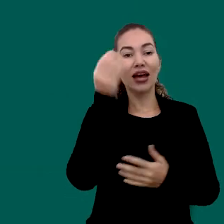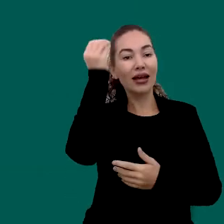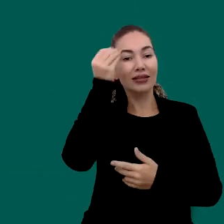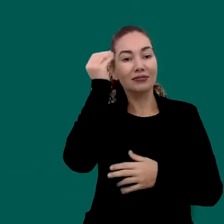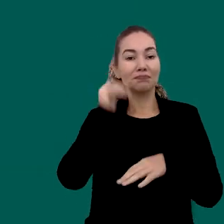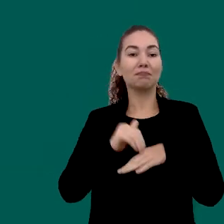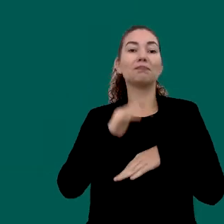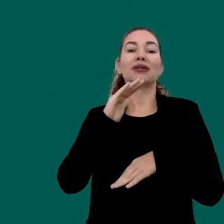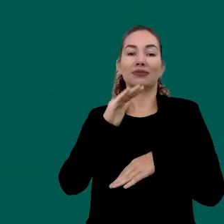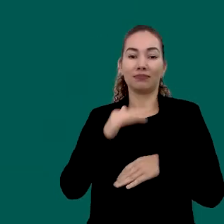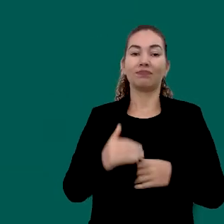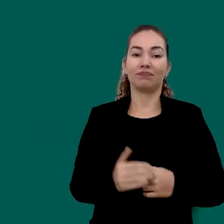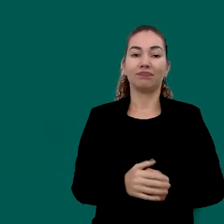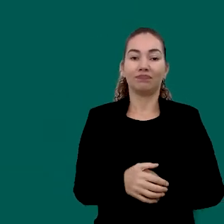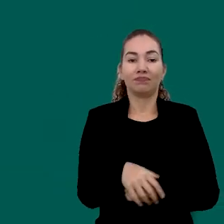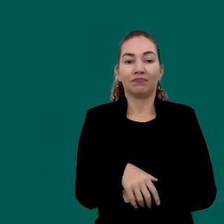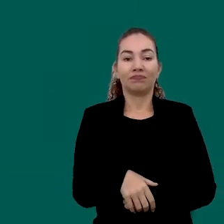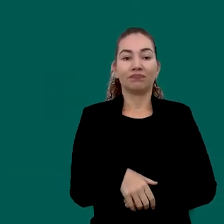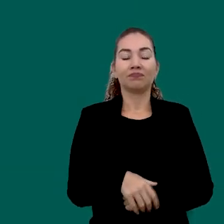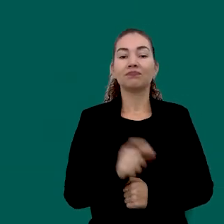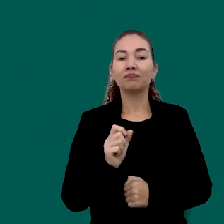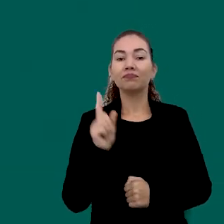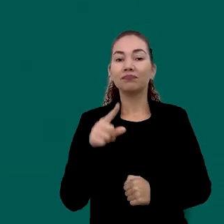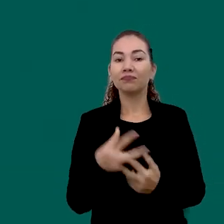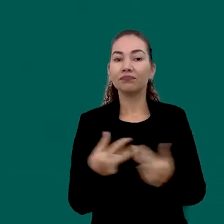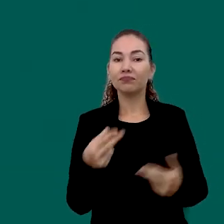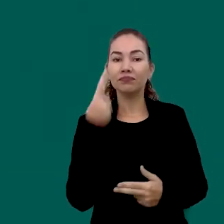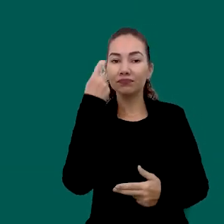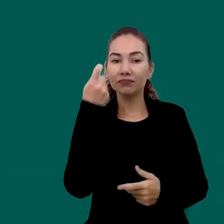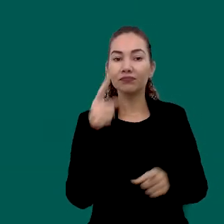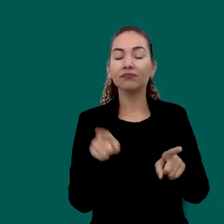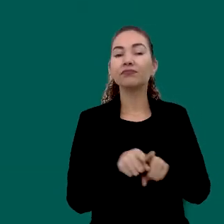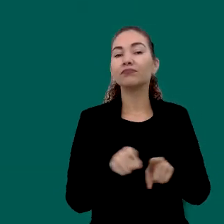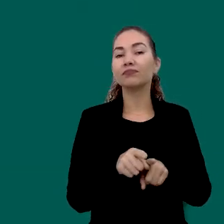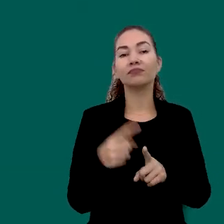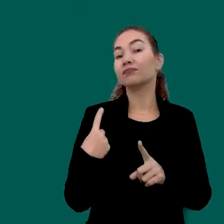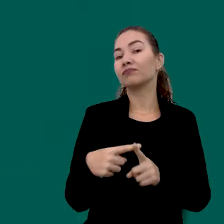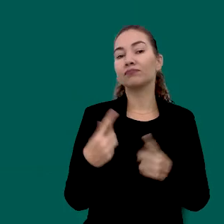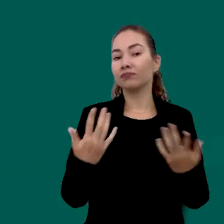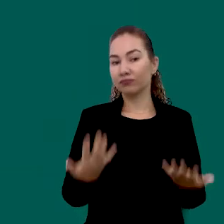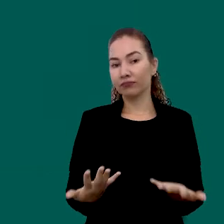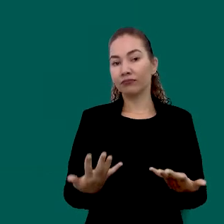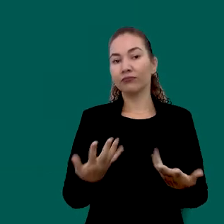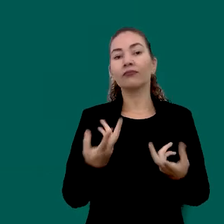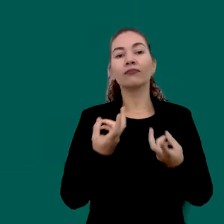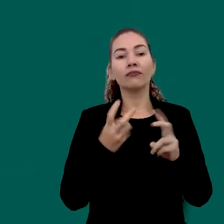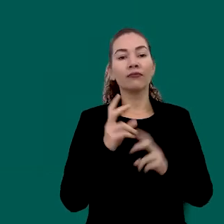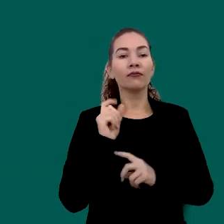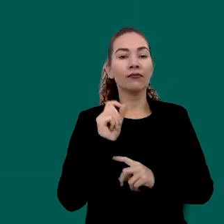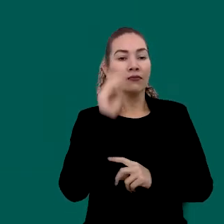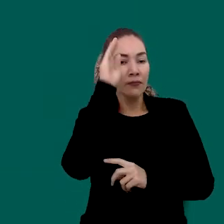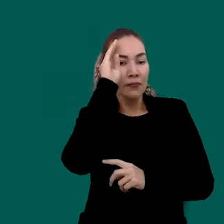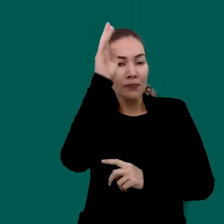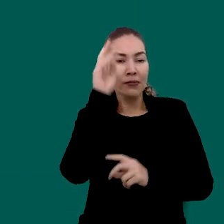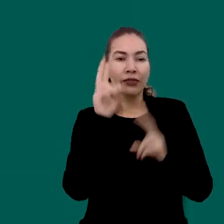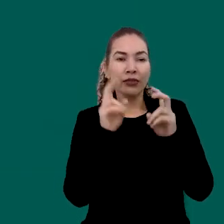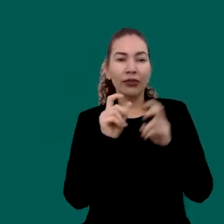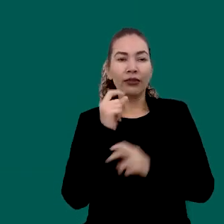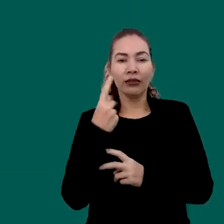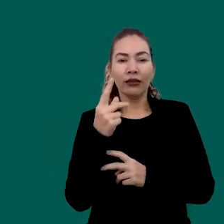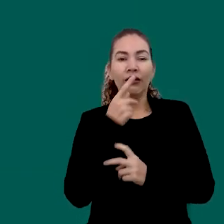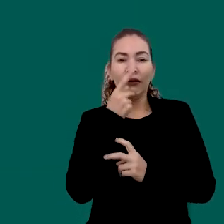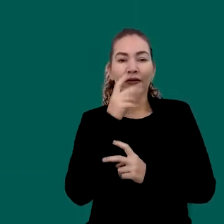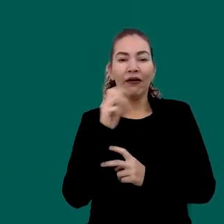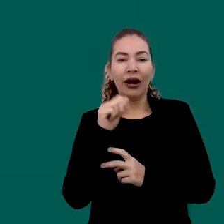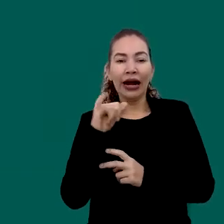deles, né? Isso é uma coisa interessante, caras, porque a gente vê, principalmente em função do teu relato,